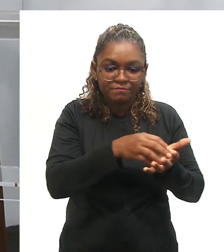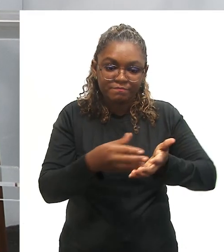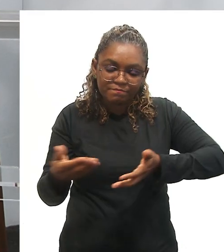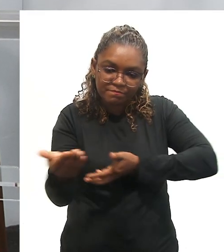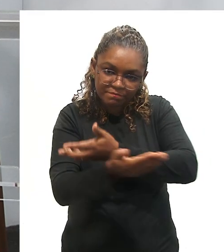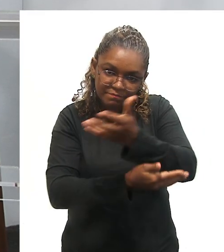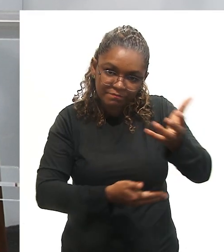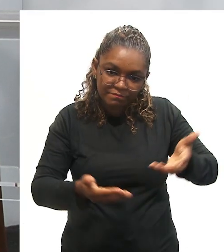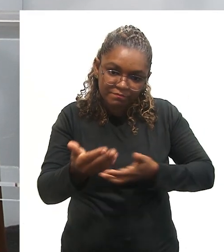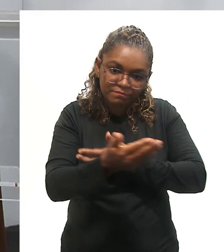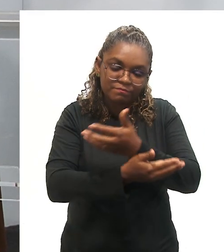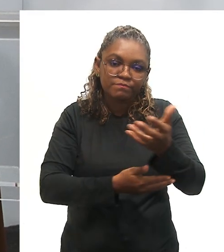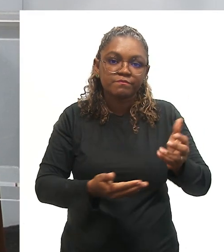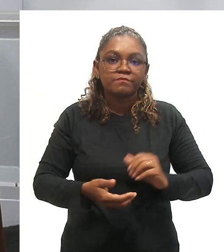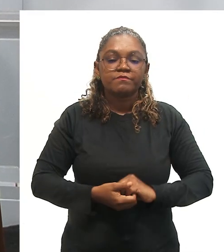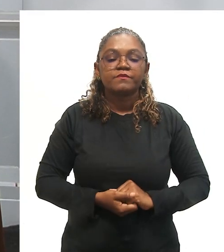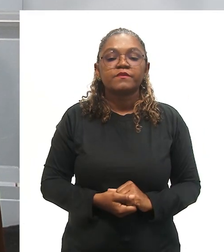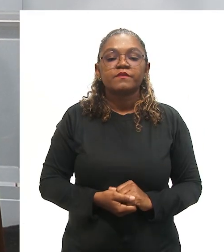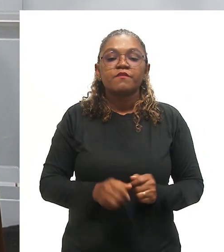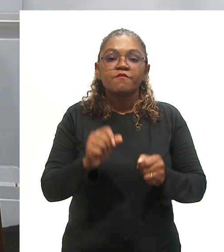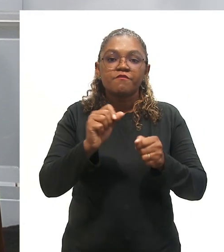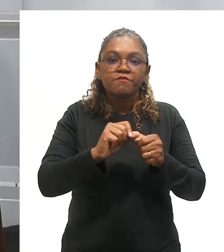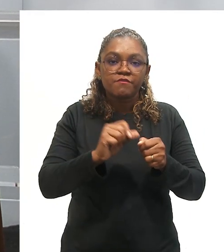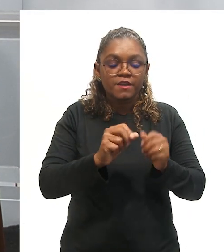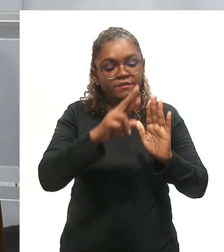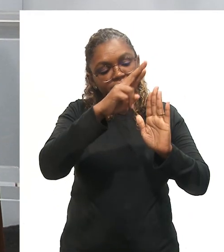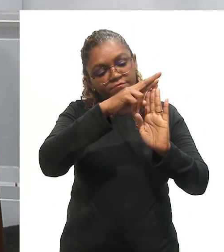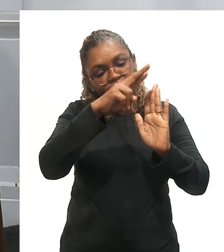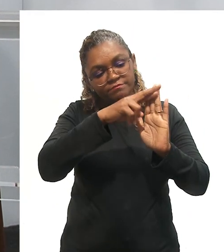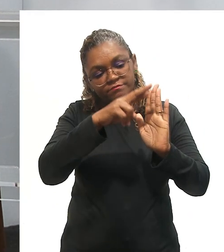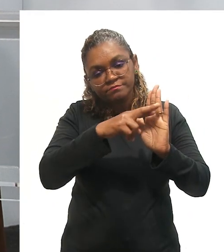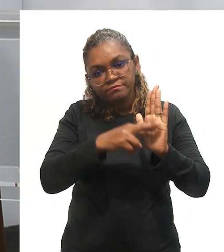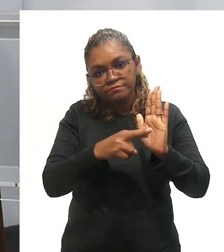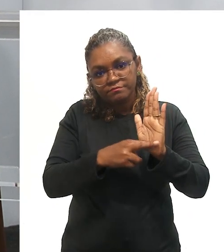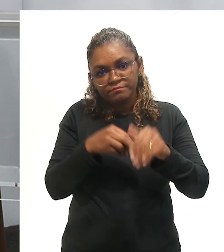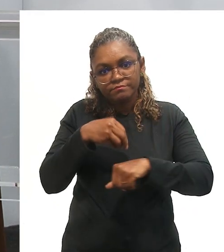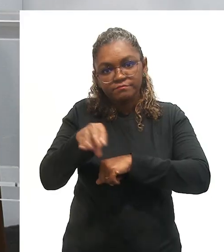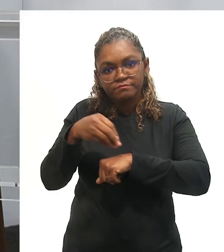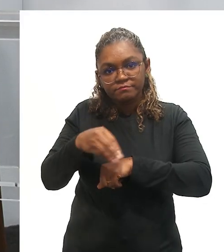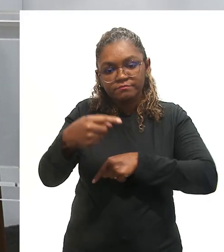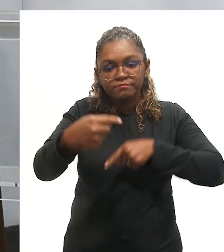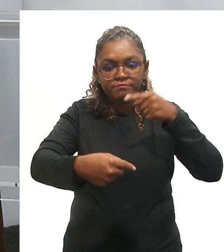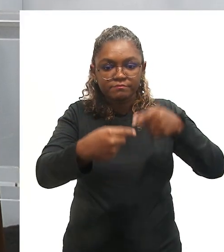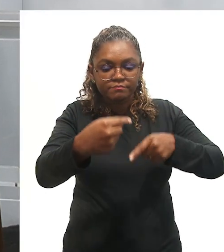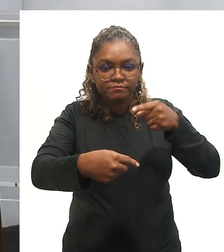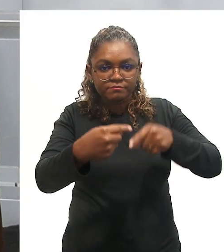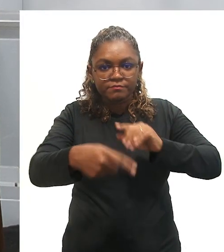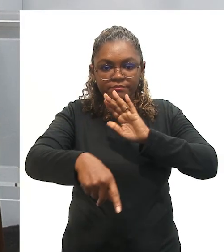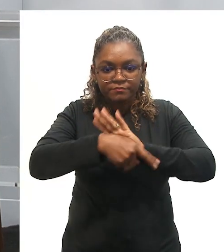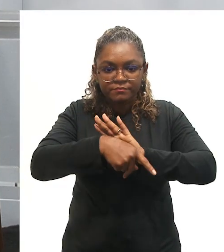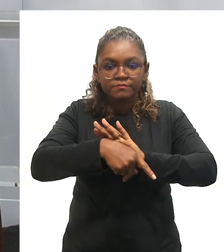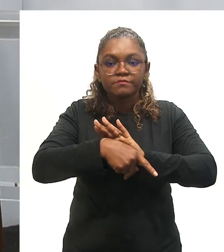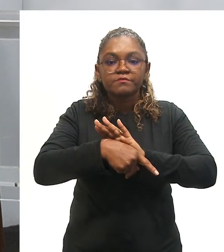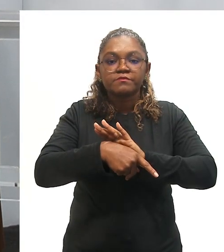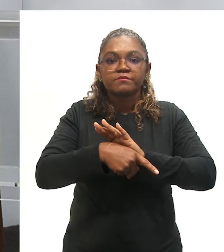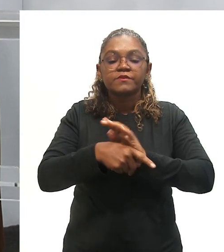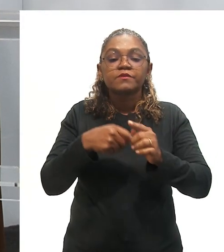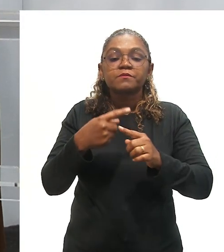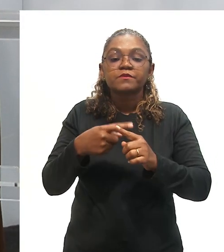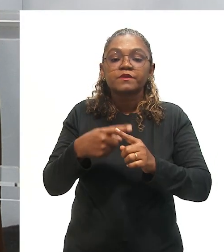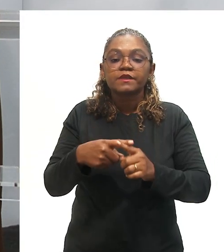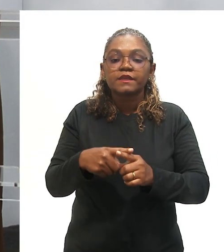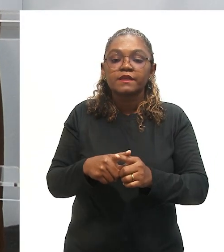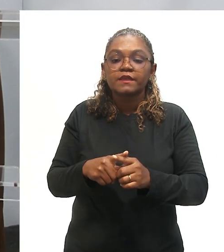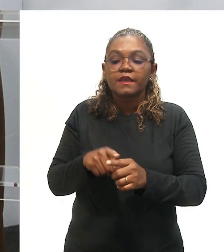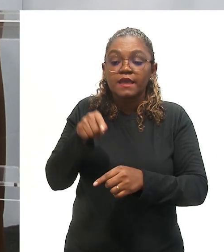Controle interno, CGE, emite normas, instruções normativas e diretrizes para que o controle interno, que está